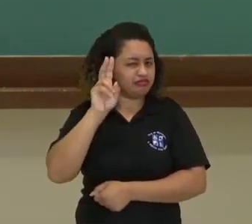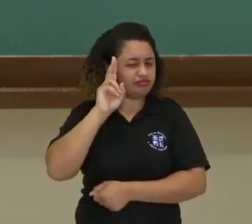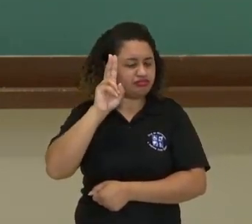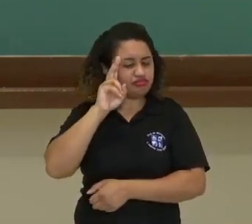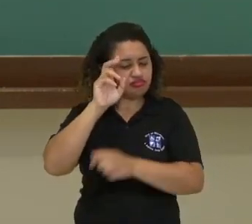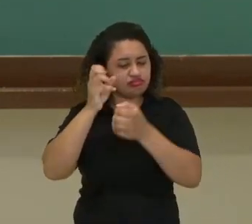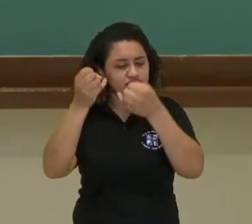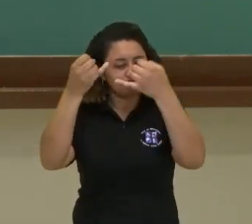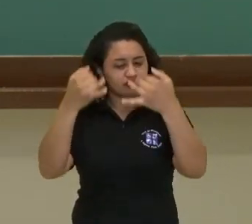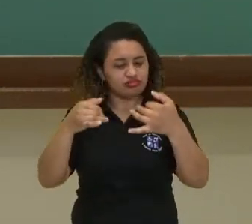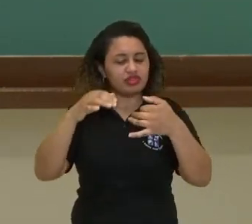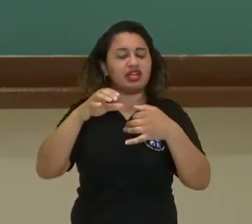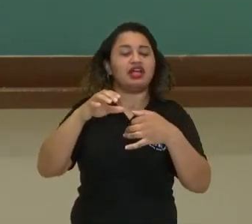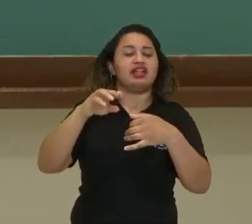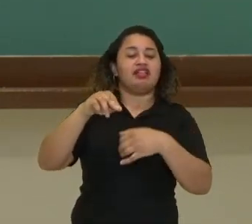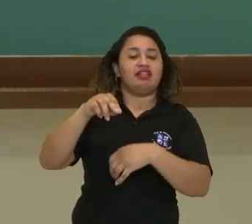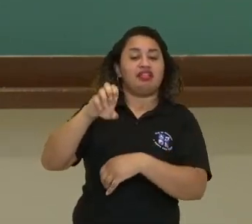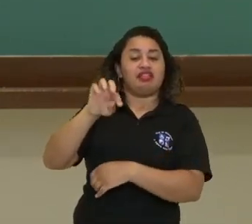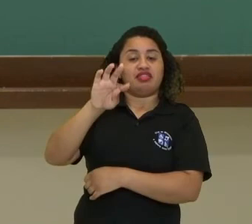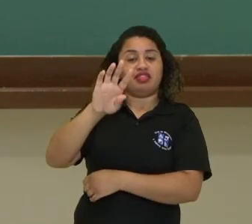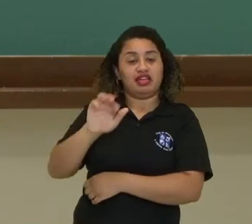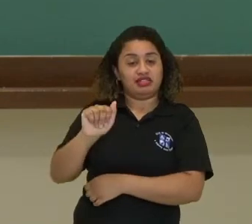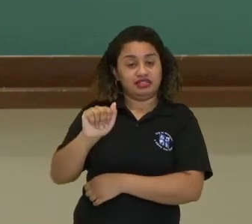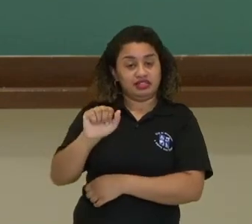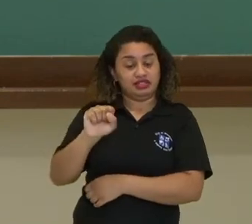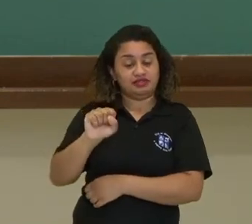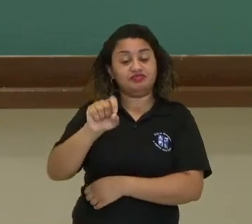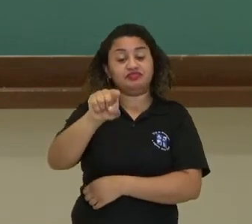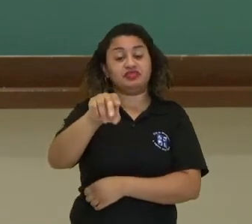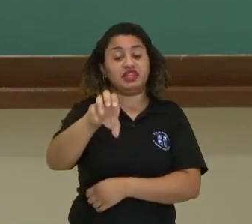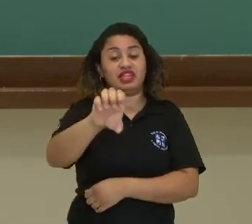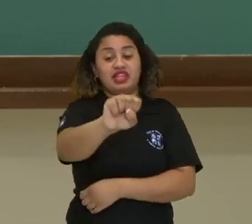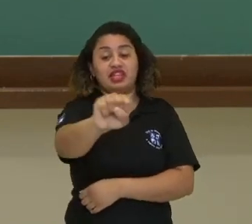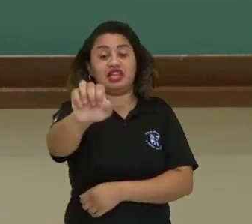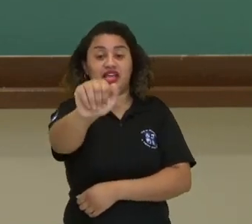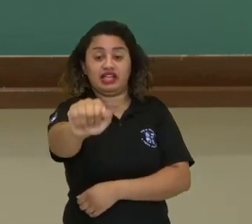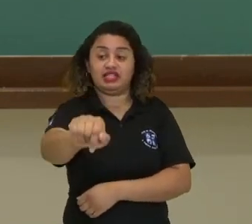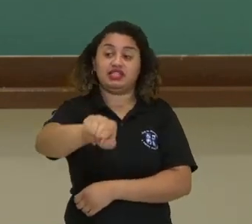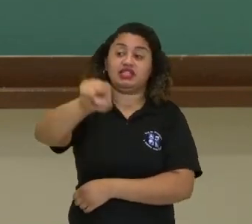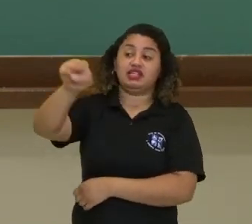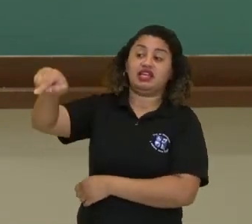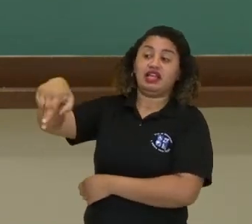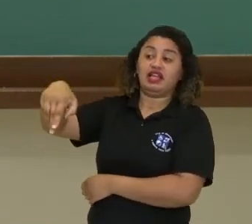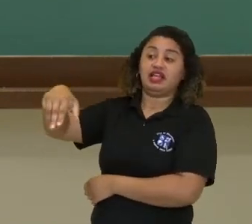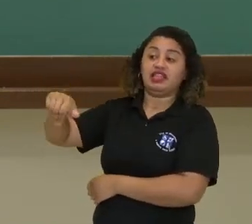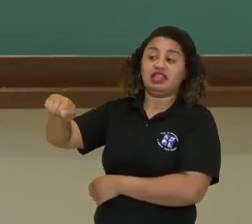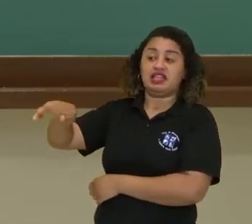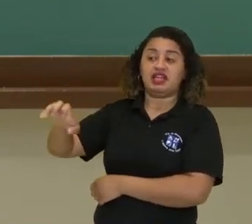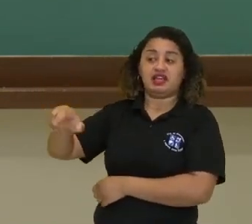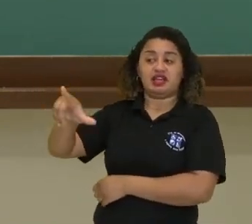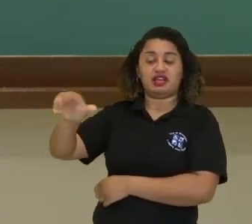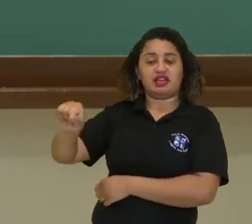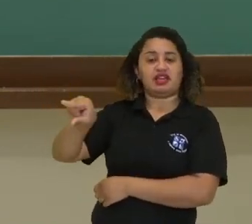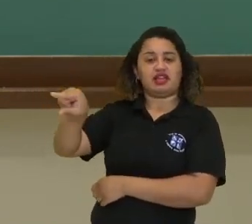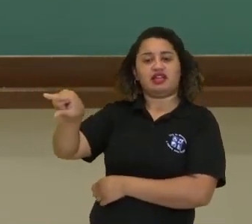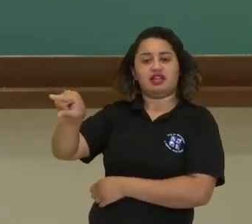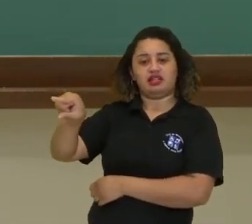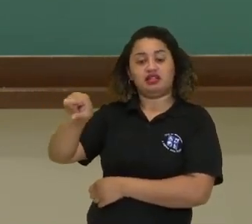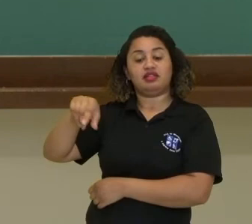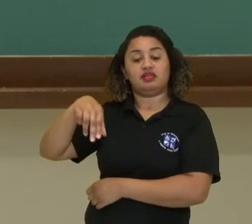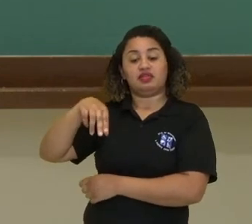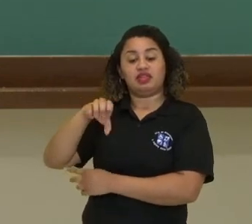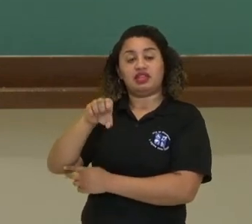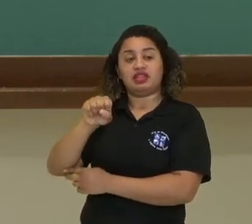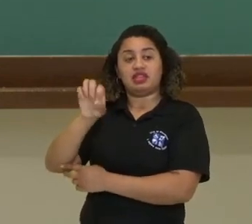vocês, ó, nesta pedra, nessa pedra, naquela pedra. Então, nesta pedra, ela está perto de